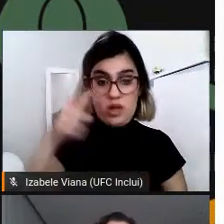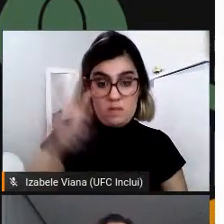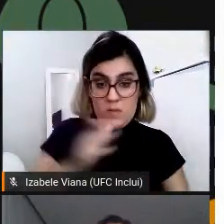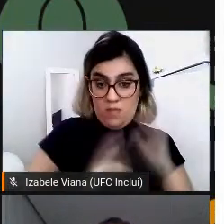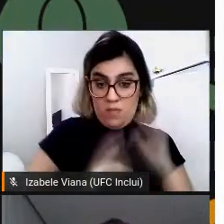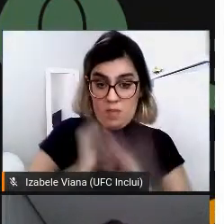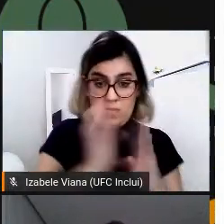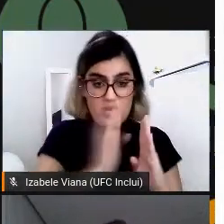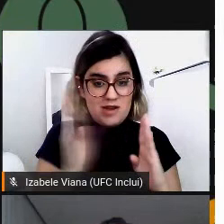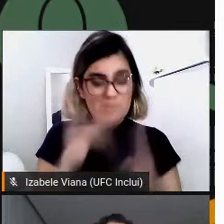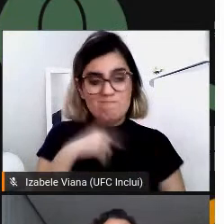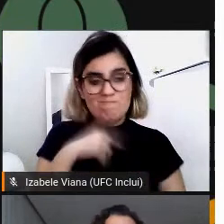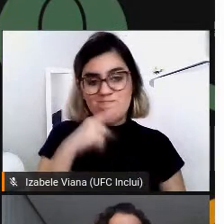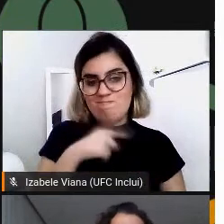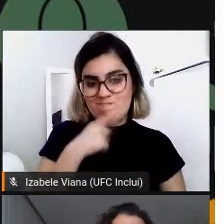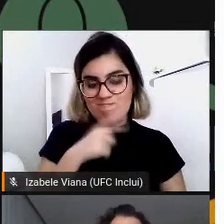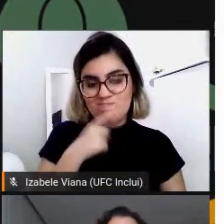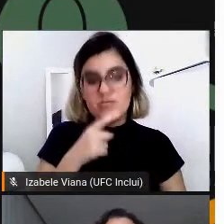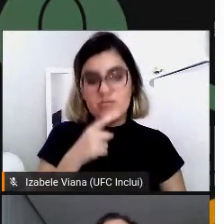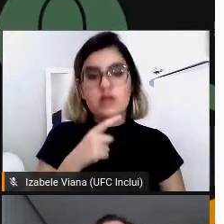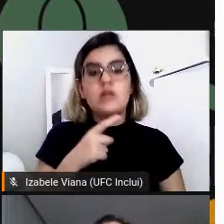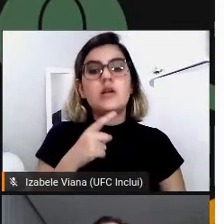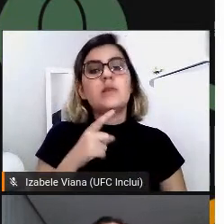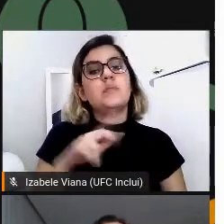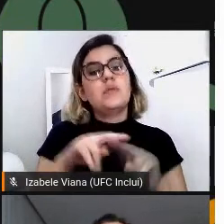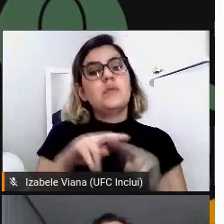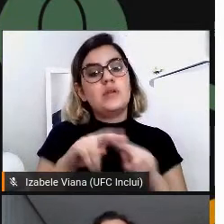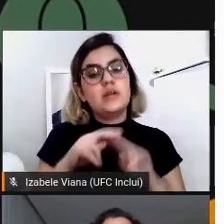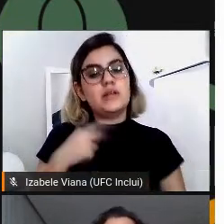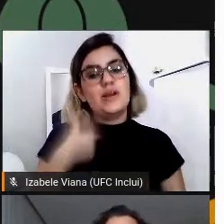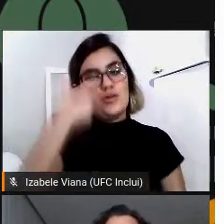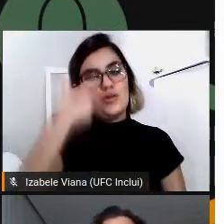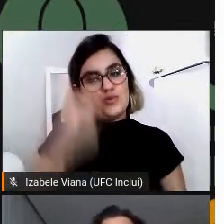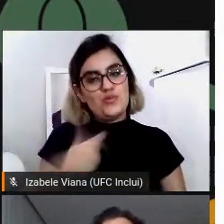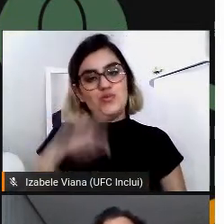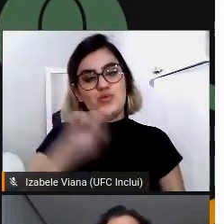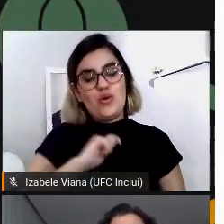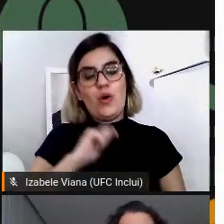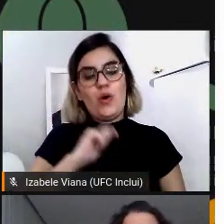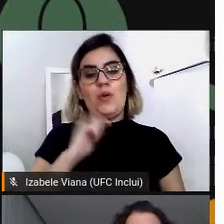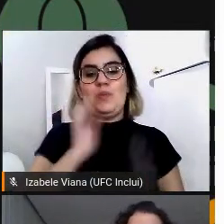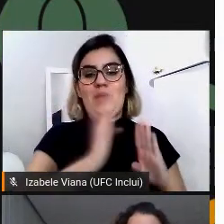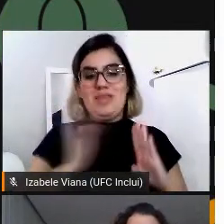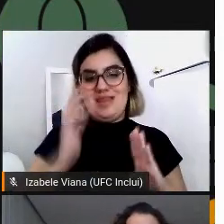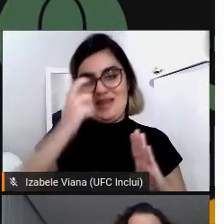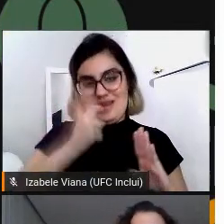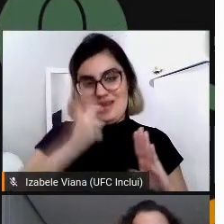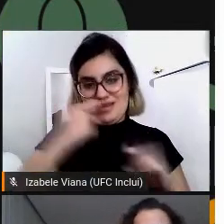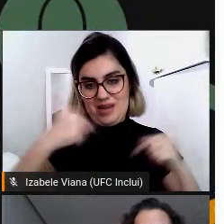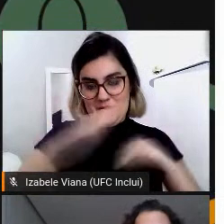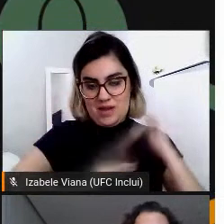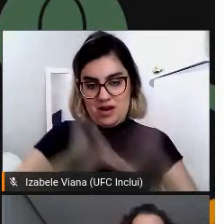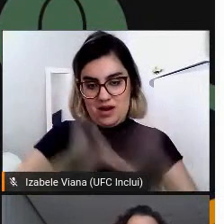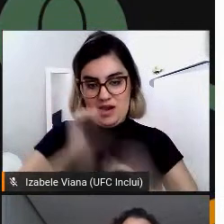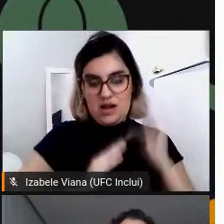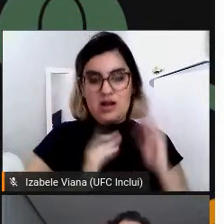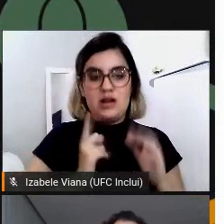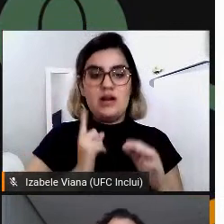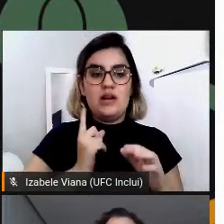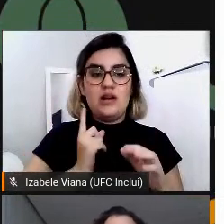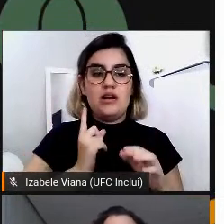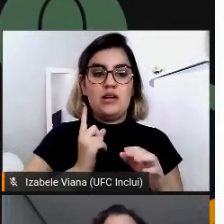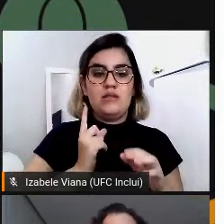vou me permitir falar bibliotecária, né? Porque 99% o são, e os homens não vão